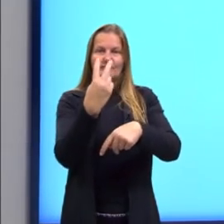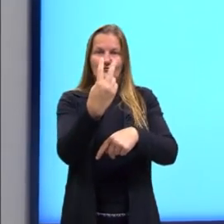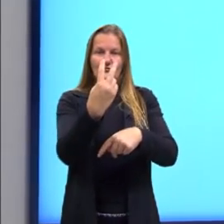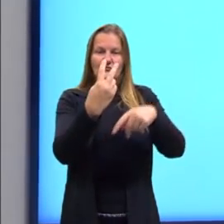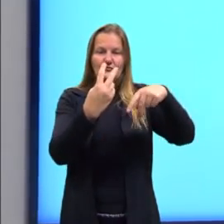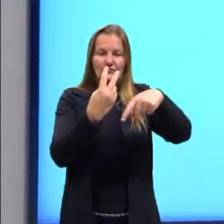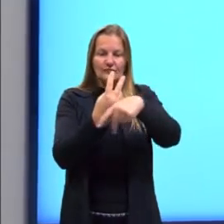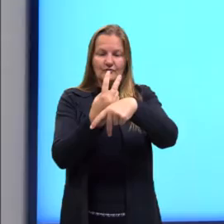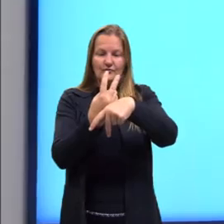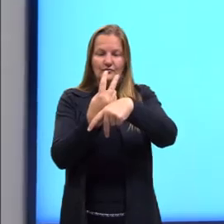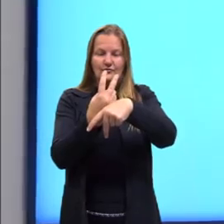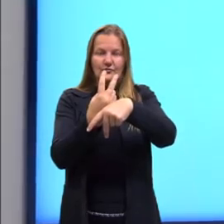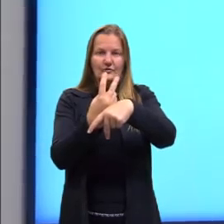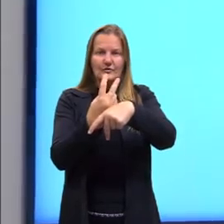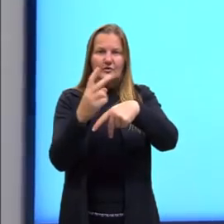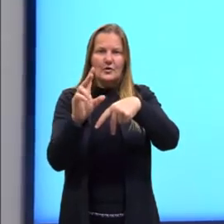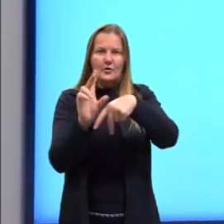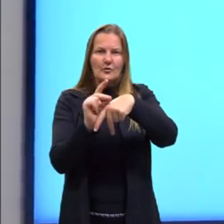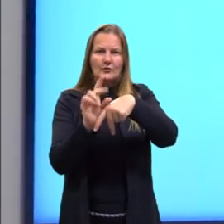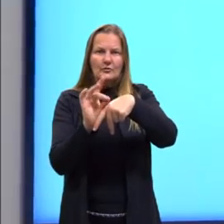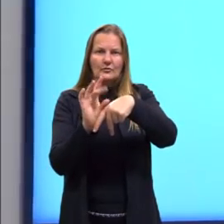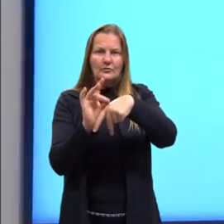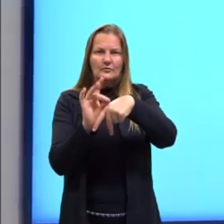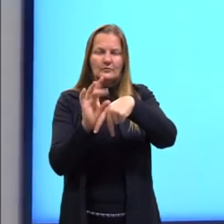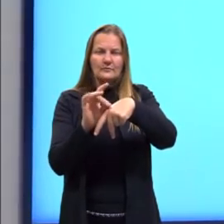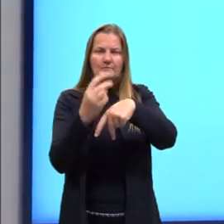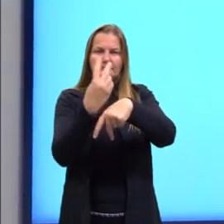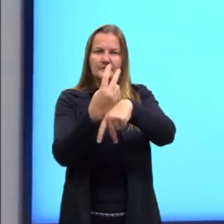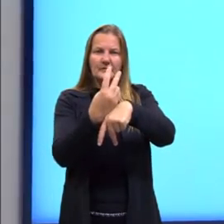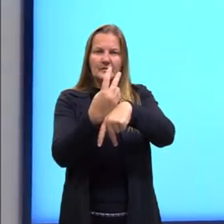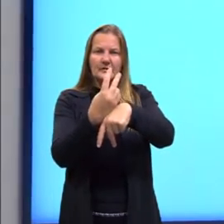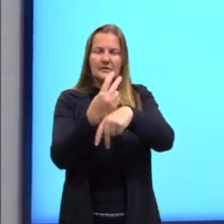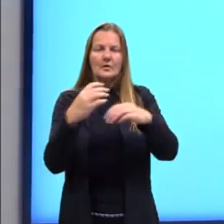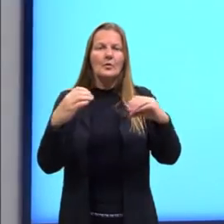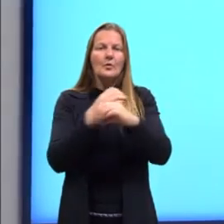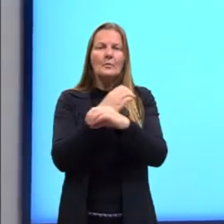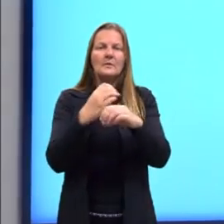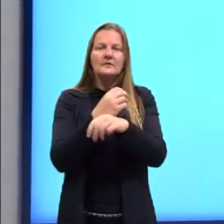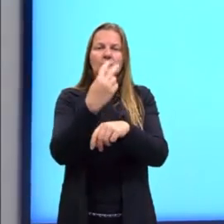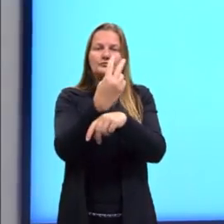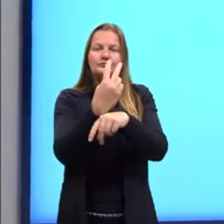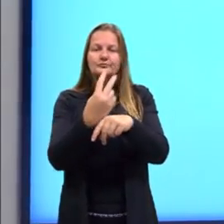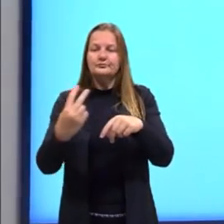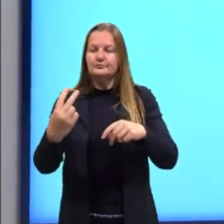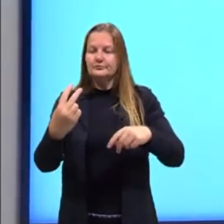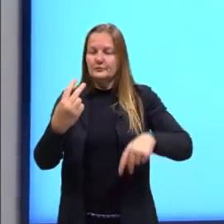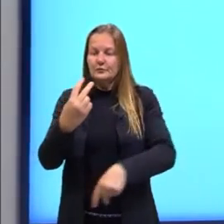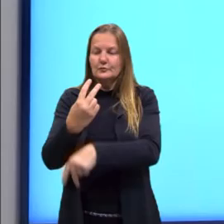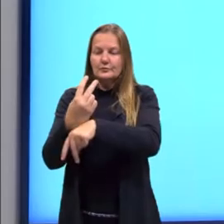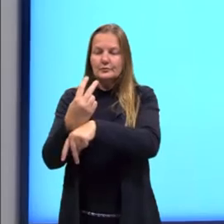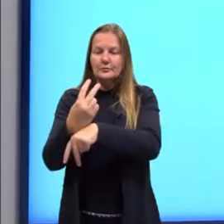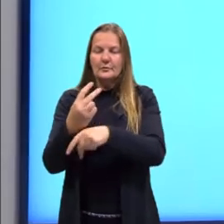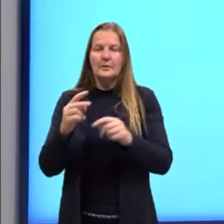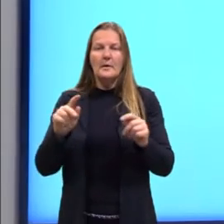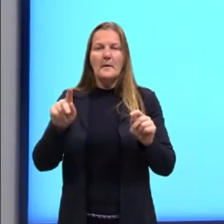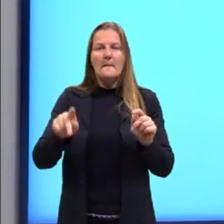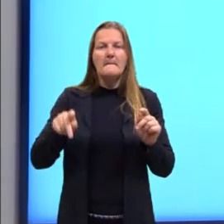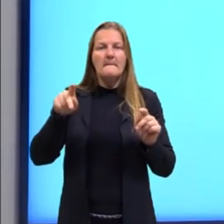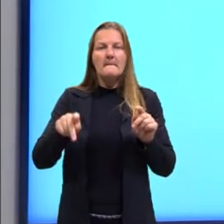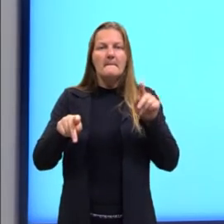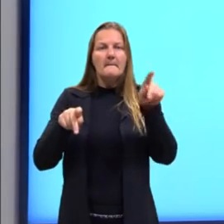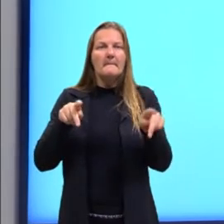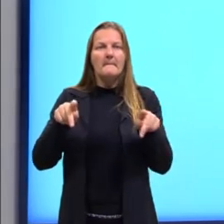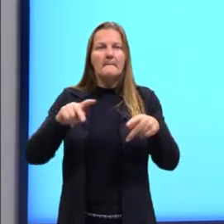Unidas tá então os cromossomos eles completam a migração para os polos e